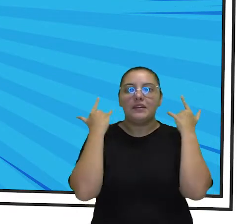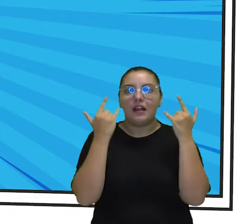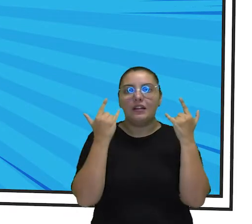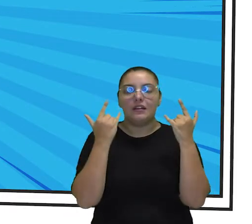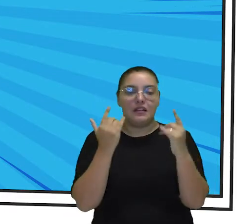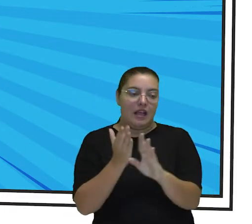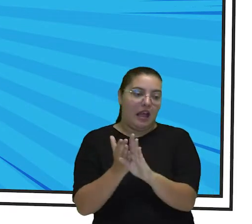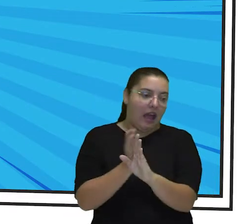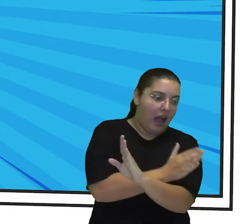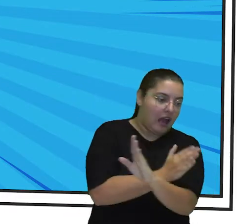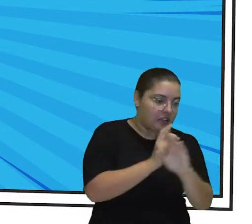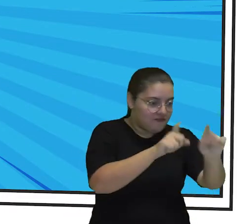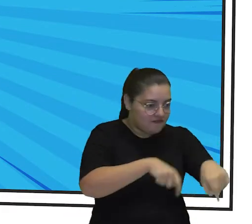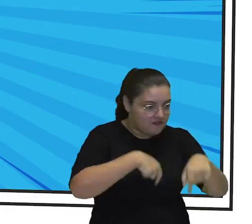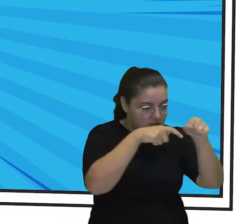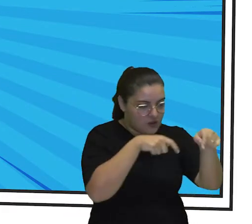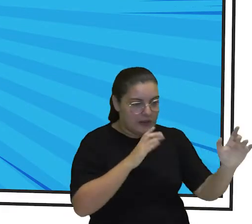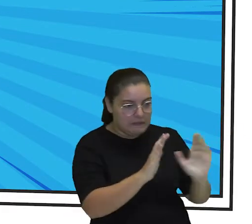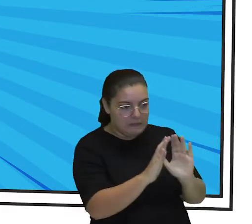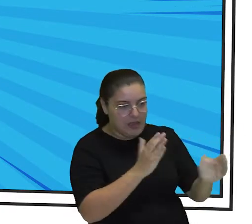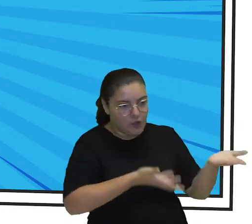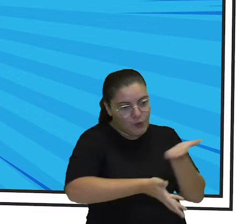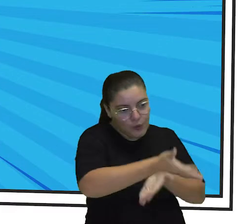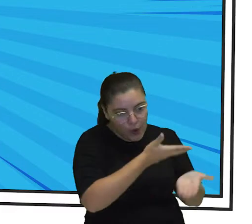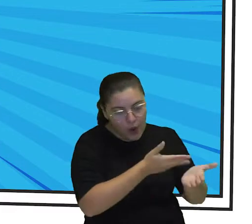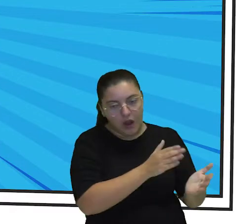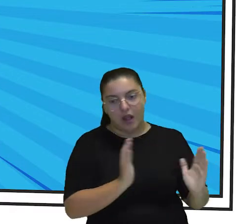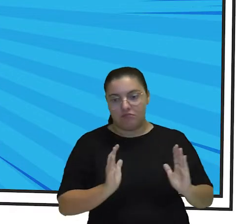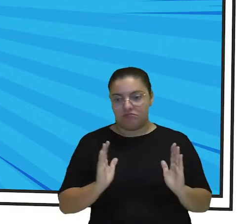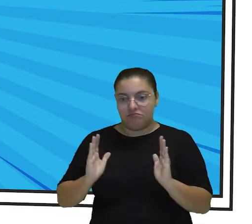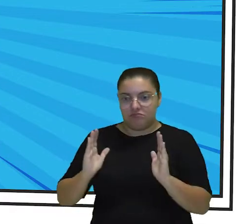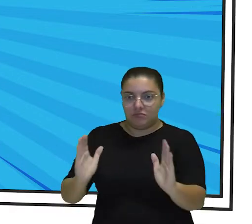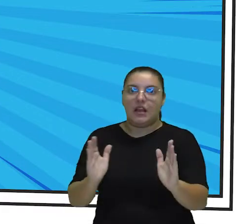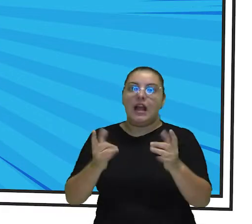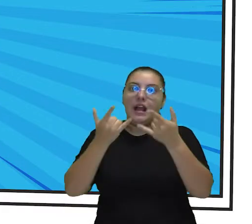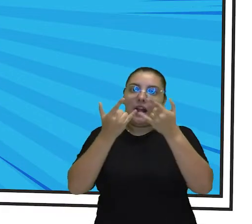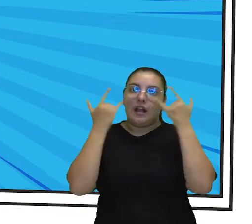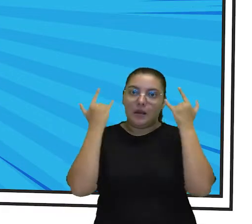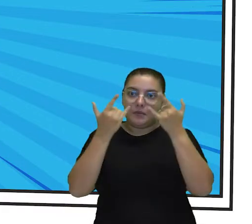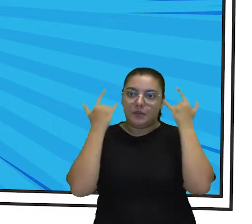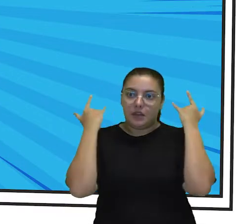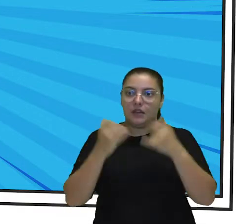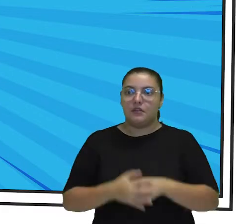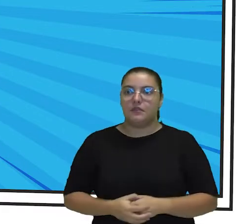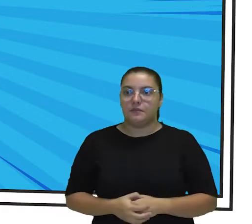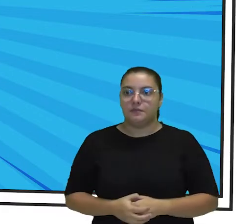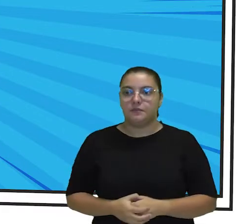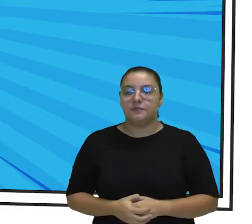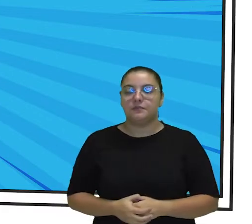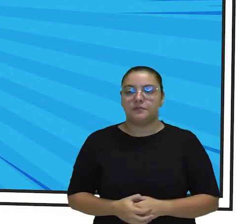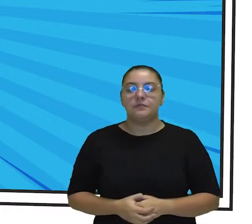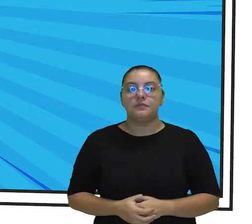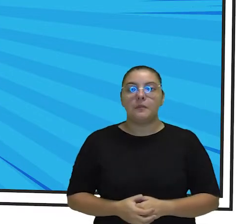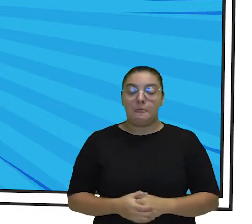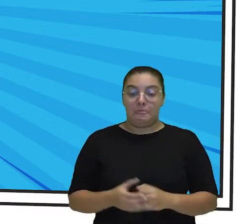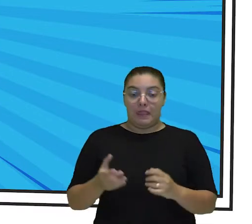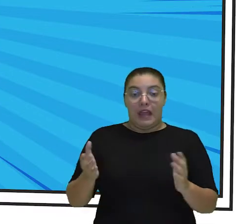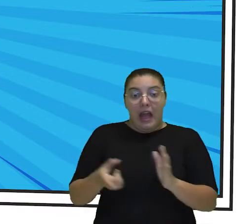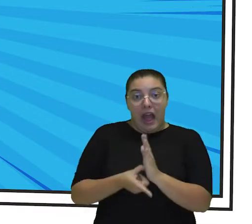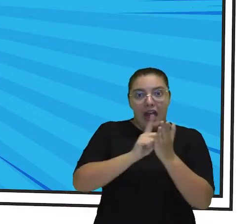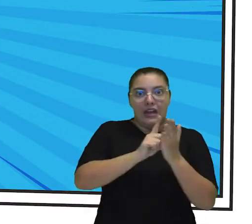Sai o feudalismo, entra o capitalismo. Entenderam? Saiu o